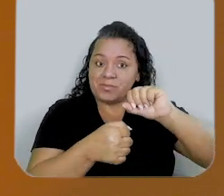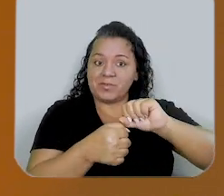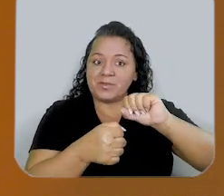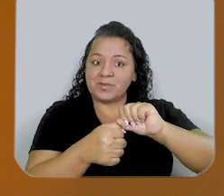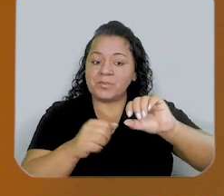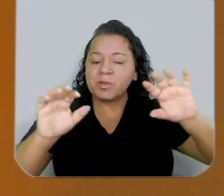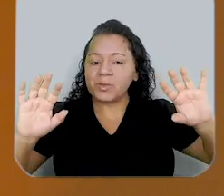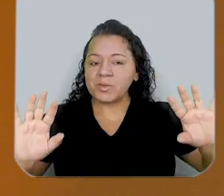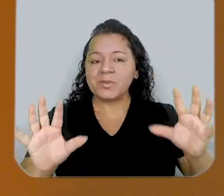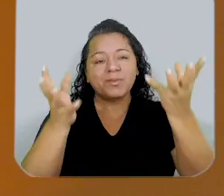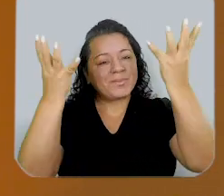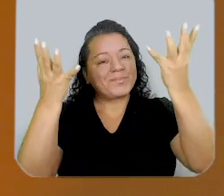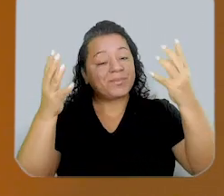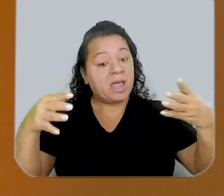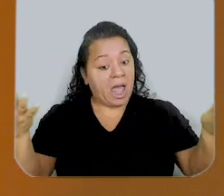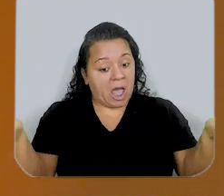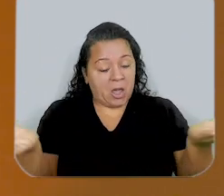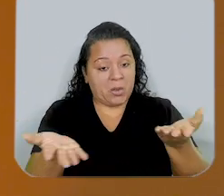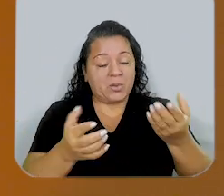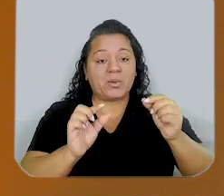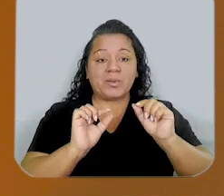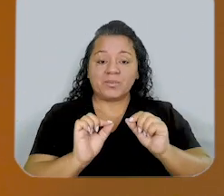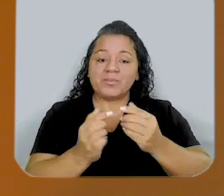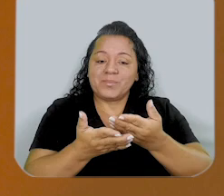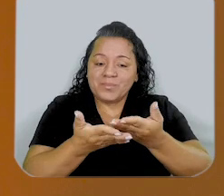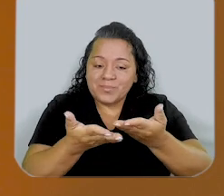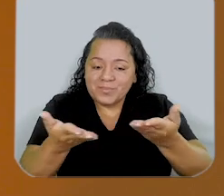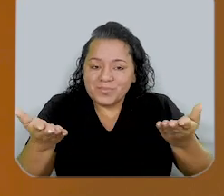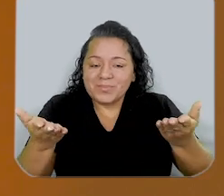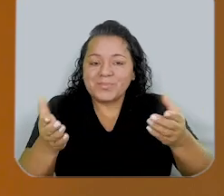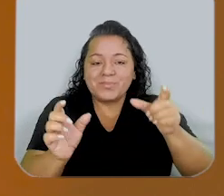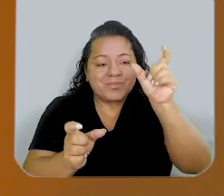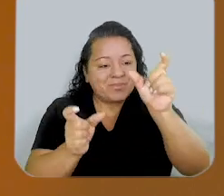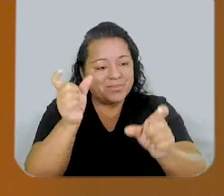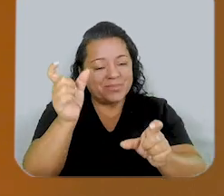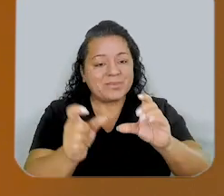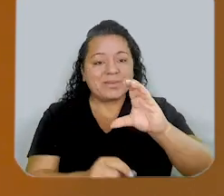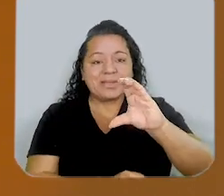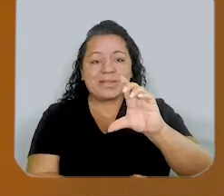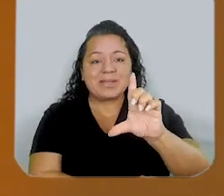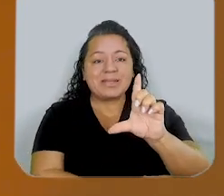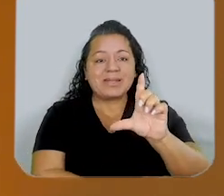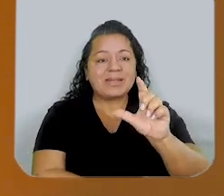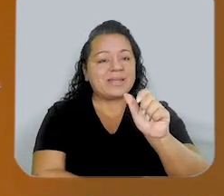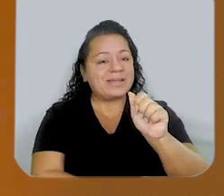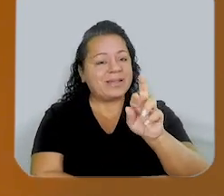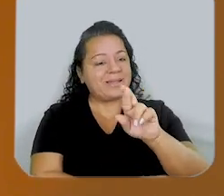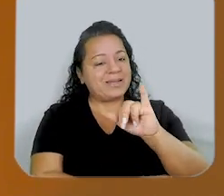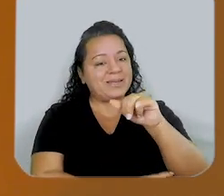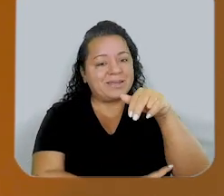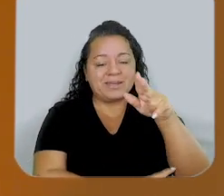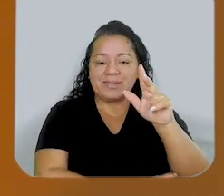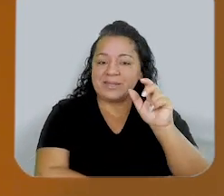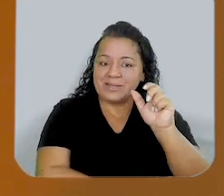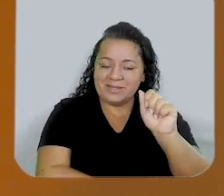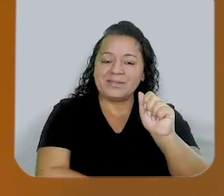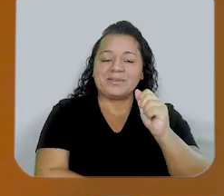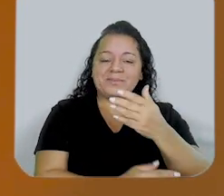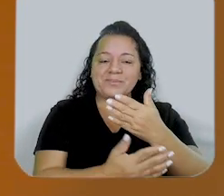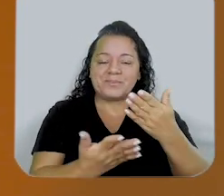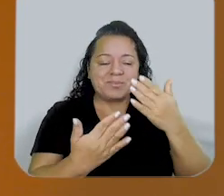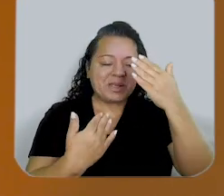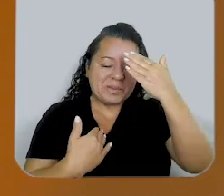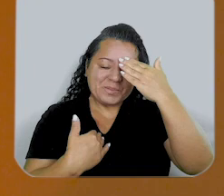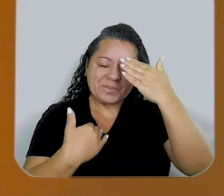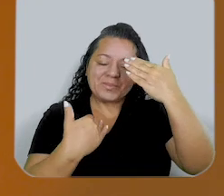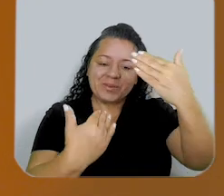contar aqui também nesse papo com Clarinda Ramos, direto de Manaus, que participou do nosso filme. Clarinda, primeiro, muito obrigado. Você participou